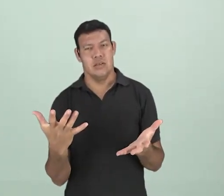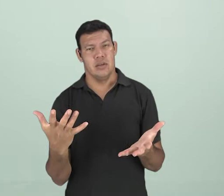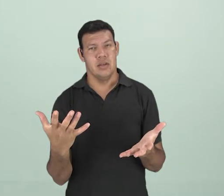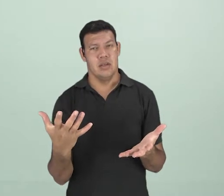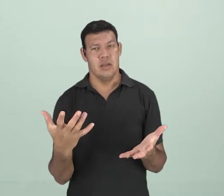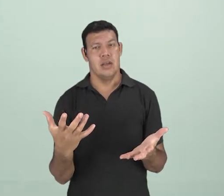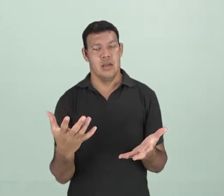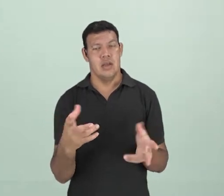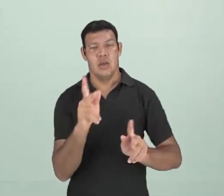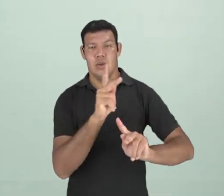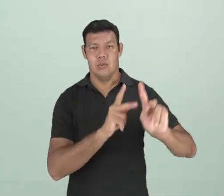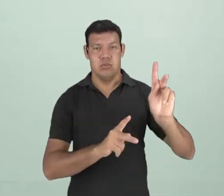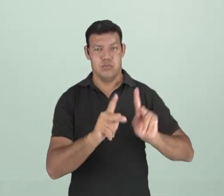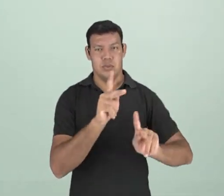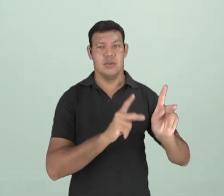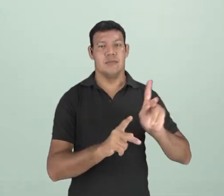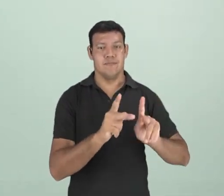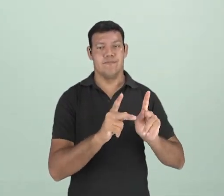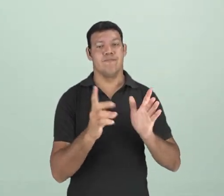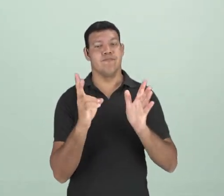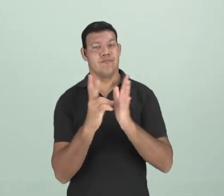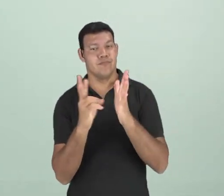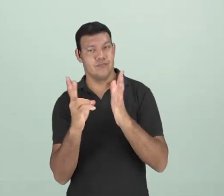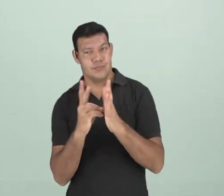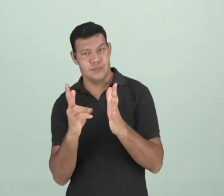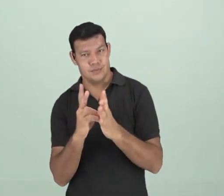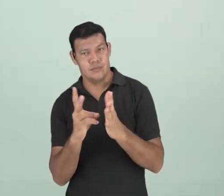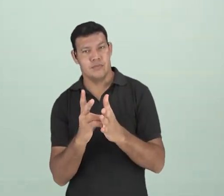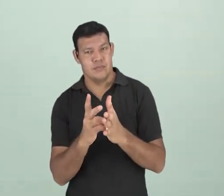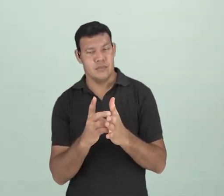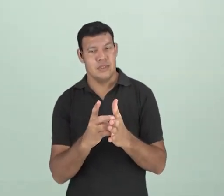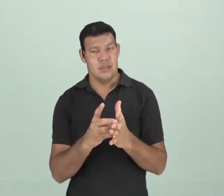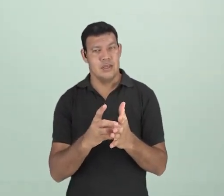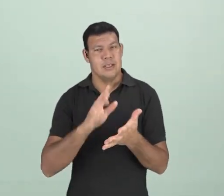que a nossa população indígena acabe sendo